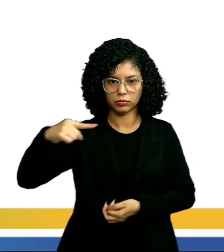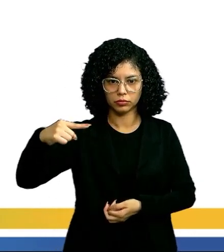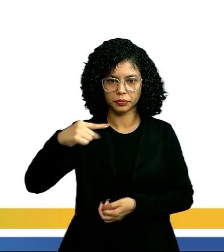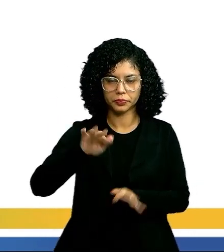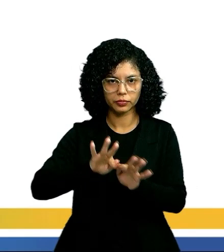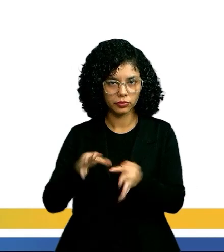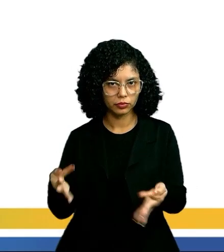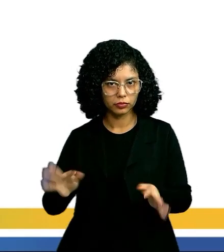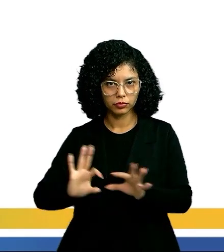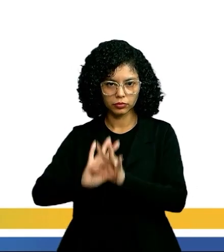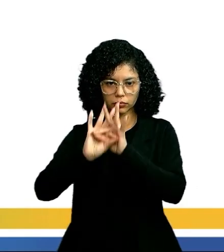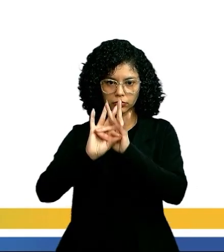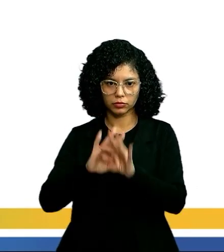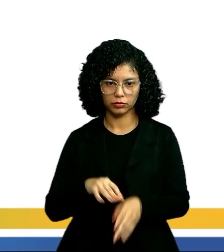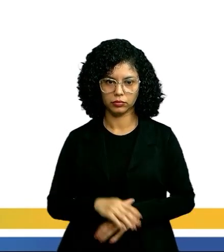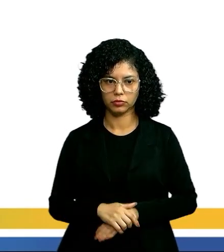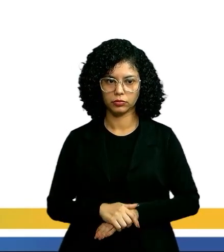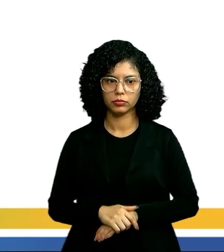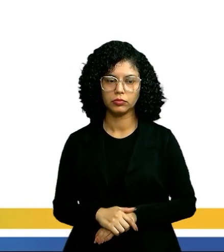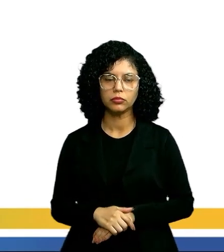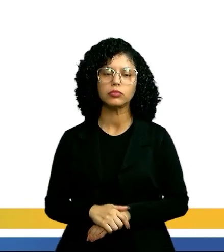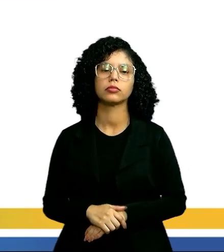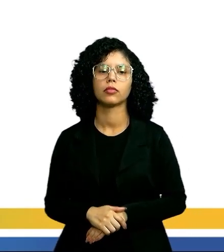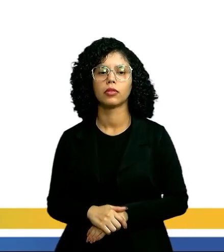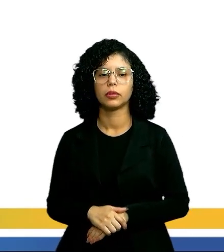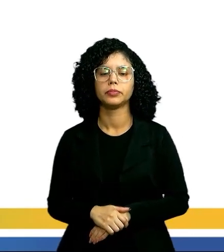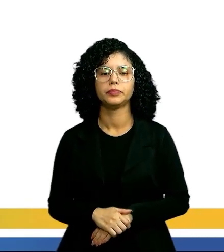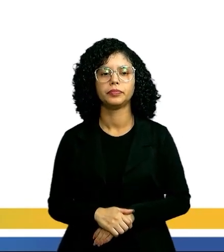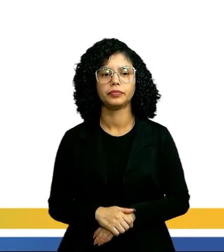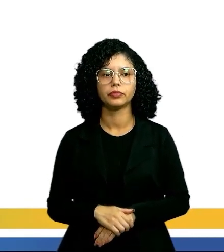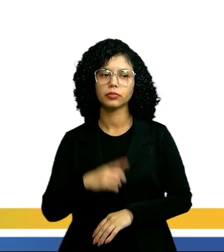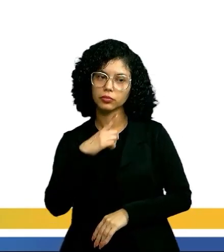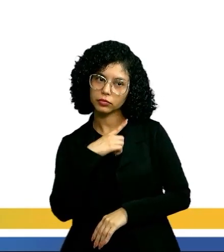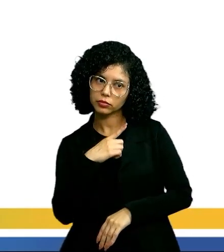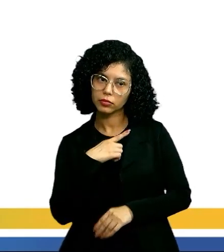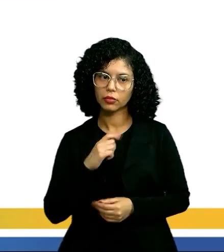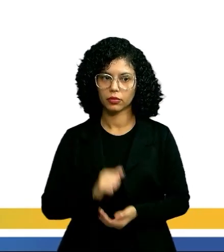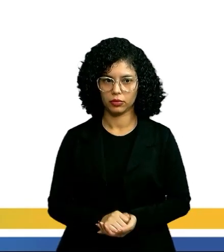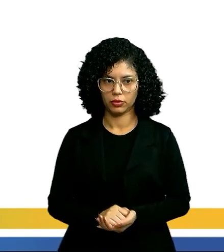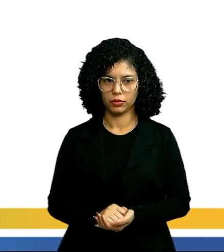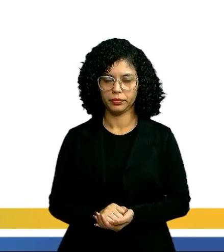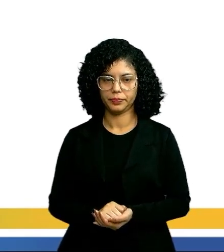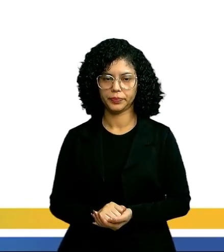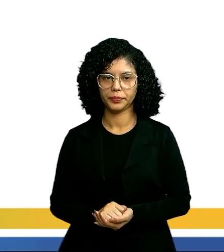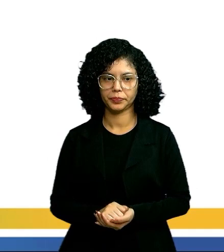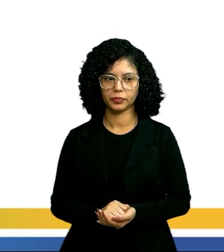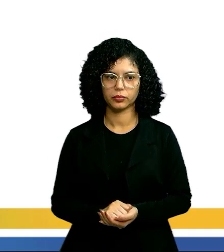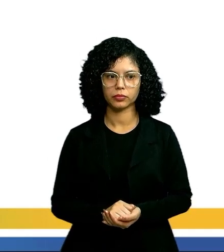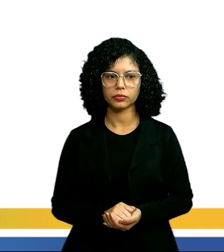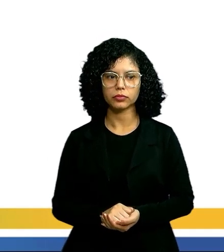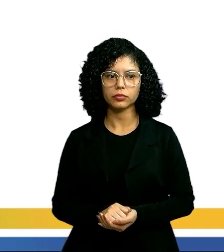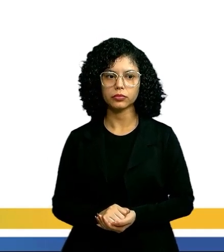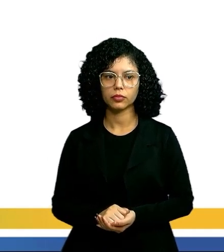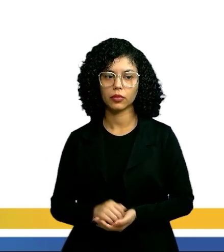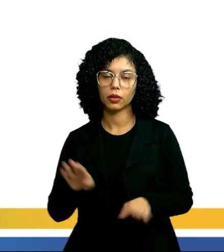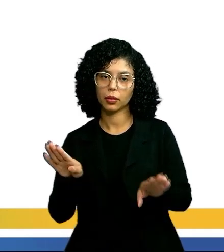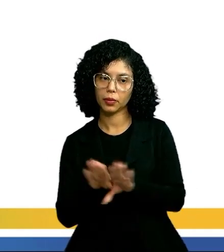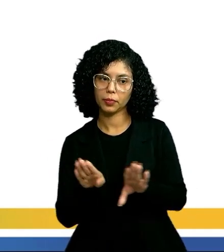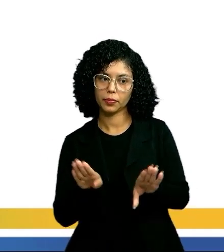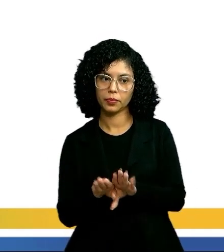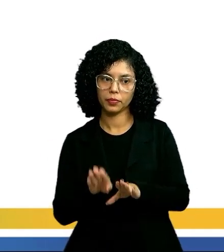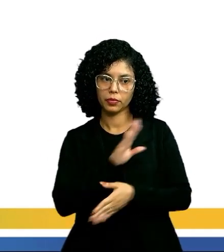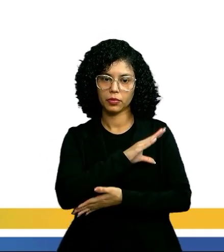ligações simples, tá? Entre carbonos. Então, os alcanos só vai ter carbono e hidrogênio. E a